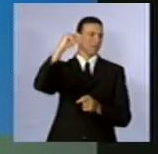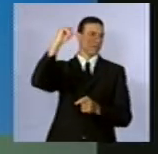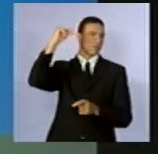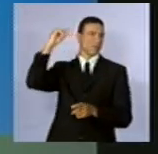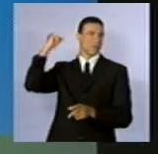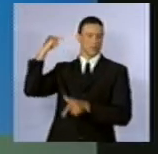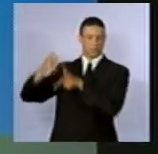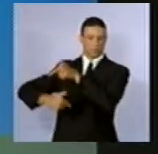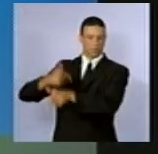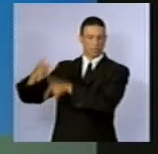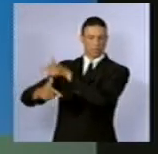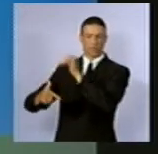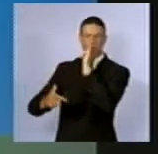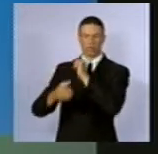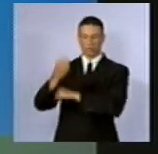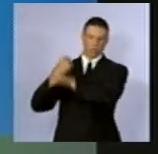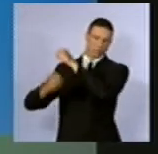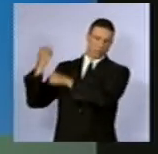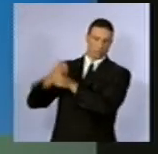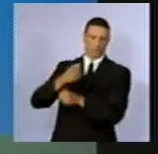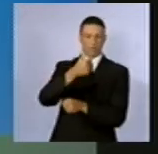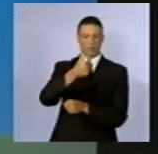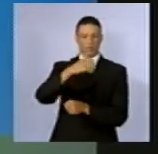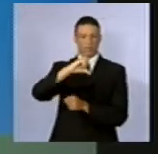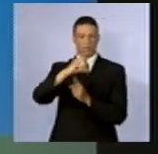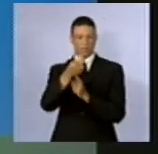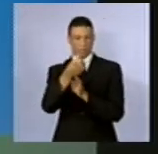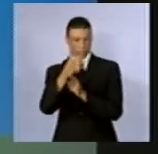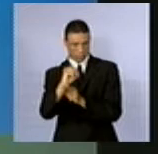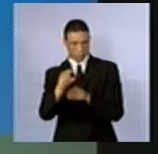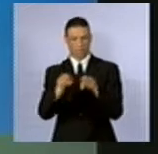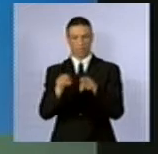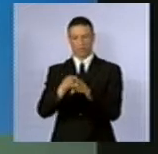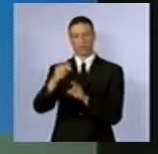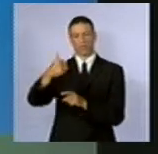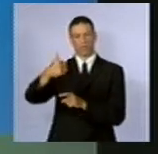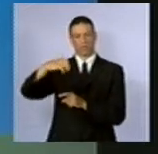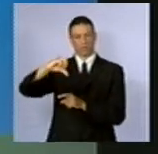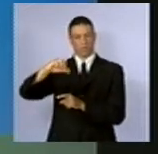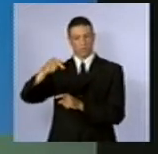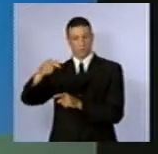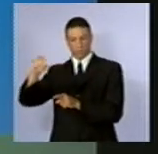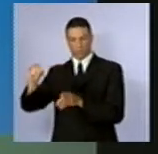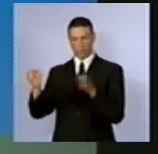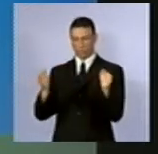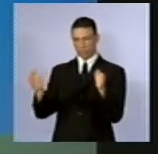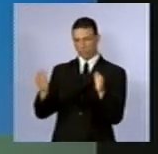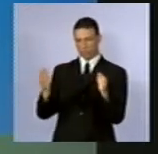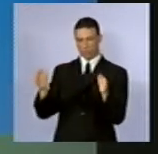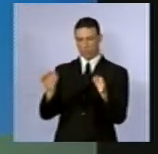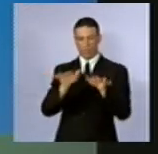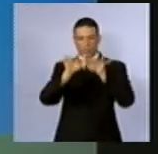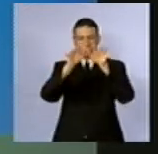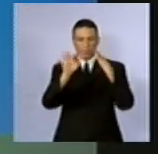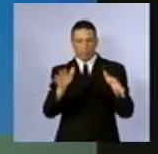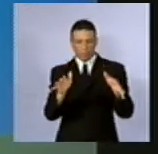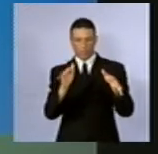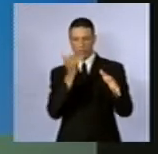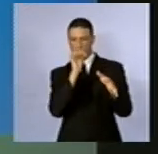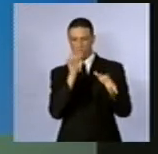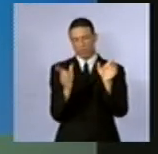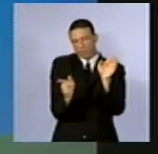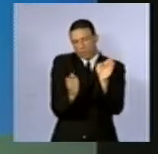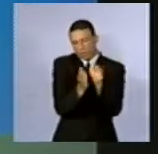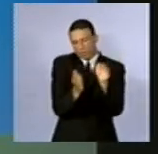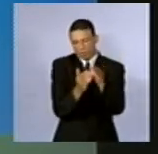operação, uma dos anos 60, outra dos anos 70, ambas com um campo magnético bastante baixo em relação